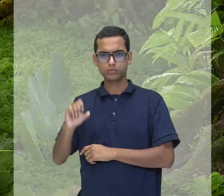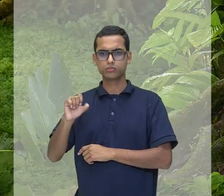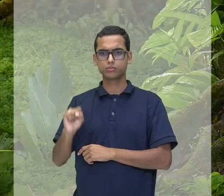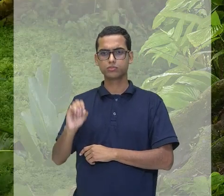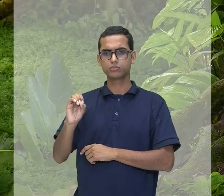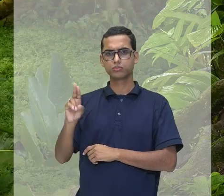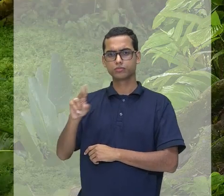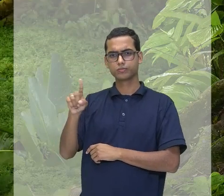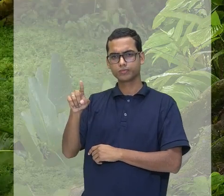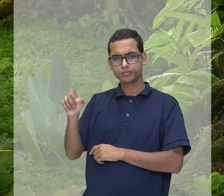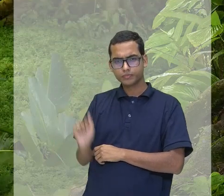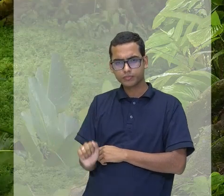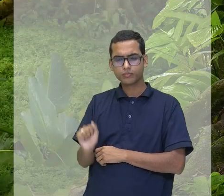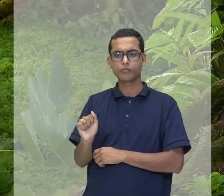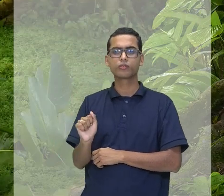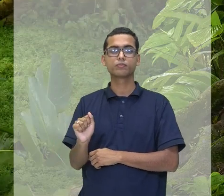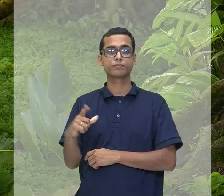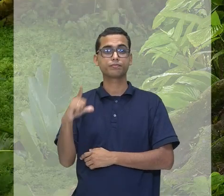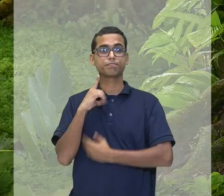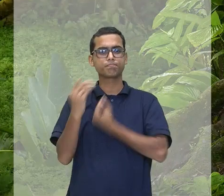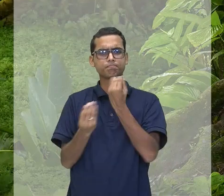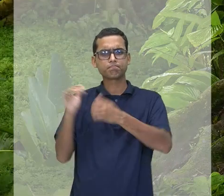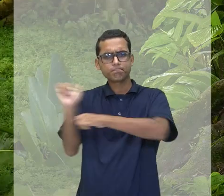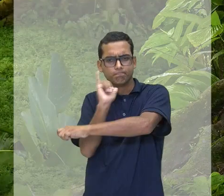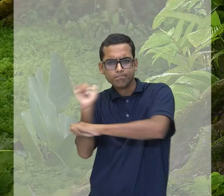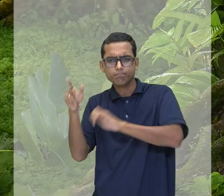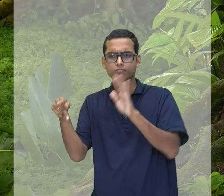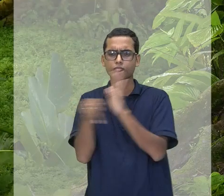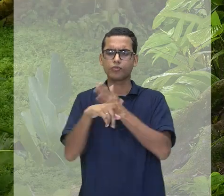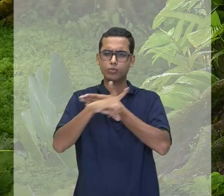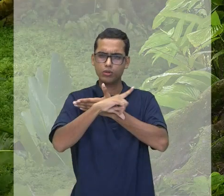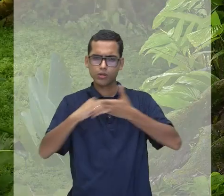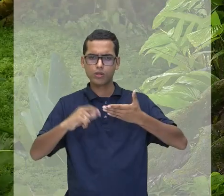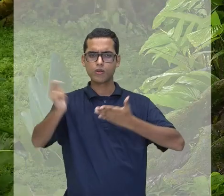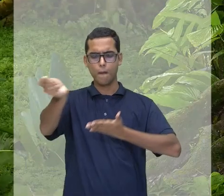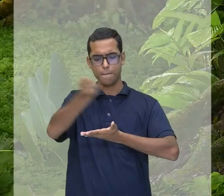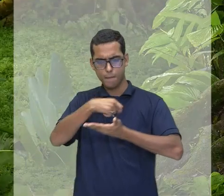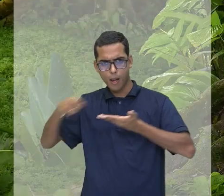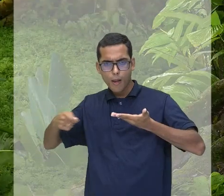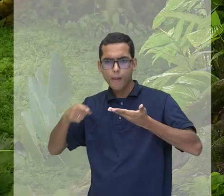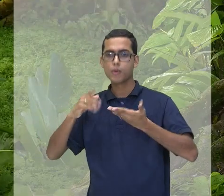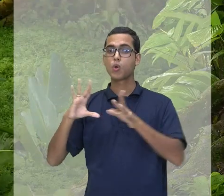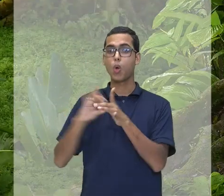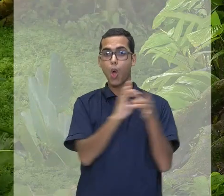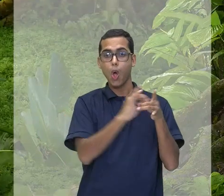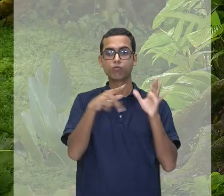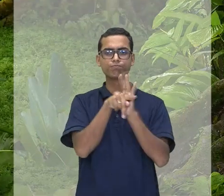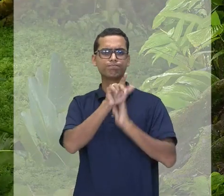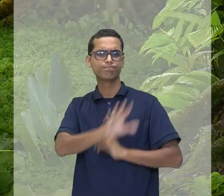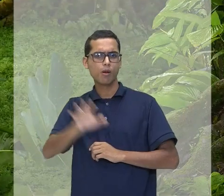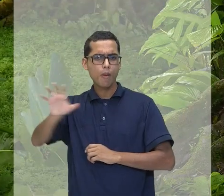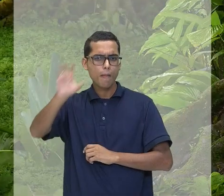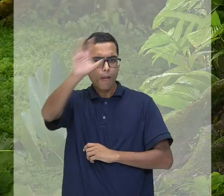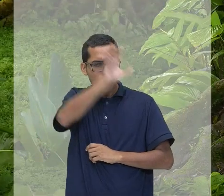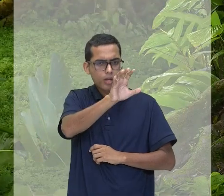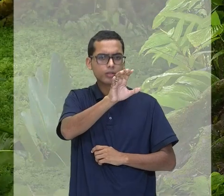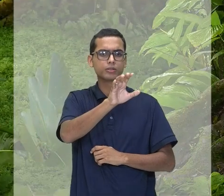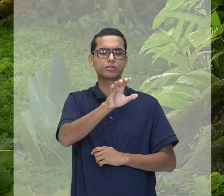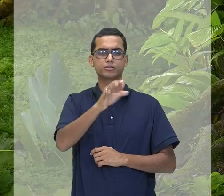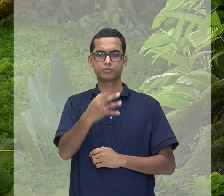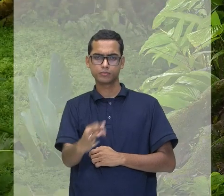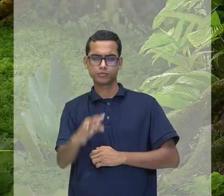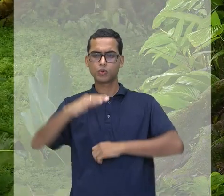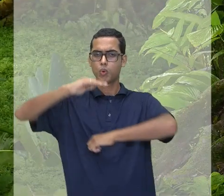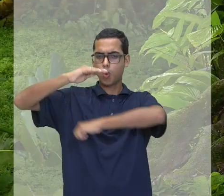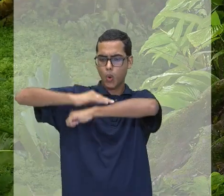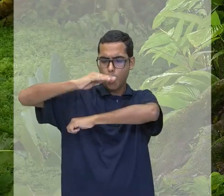de escrever, principalmente para situações regionais. O Sapo Taroubequê é uma delas, né?